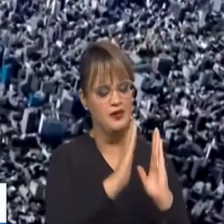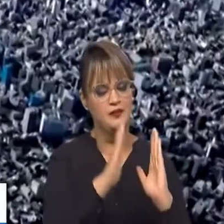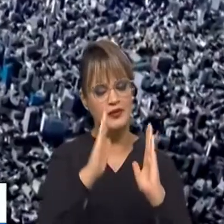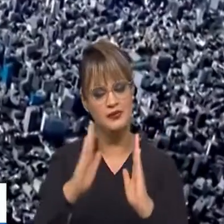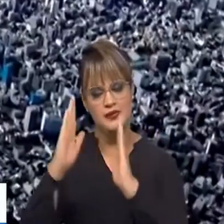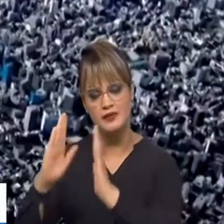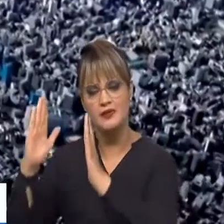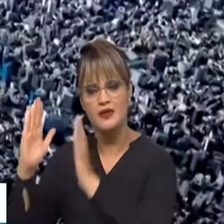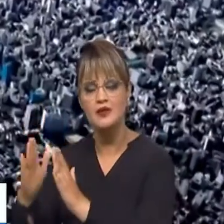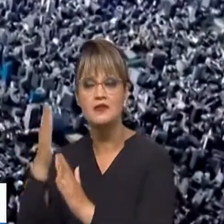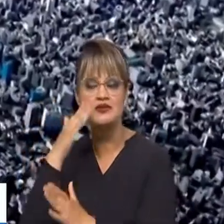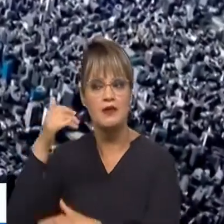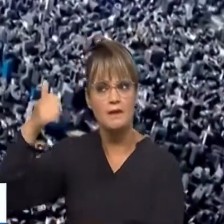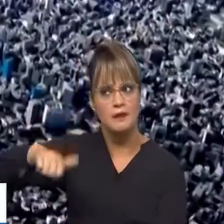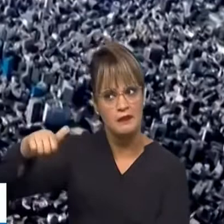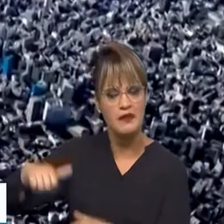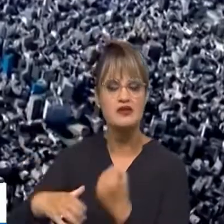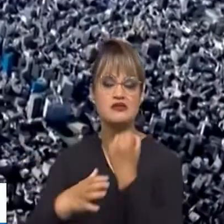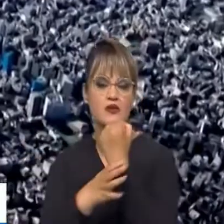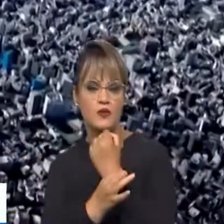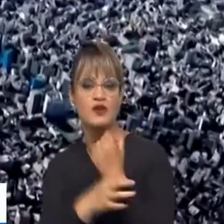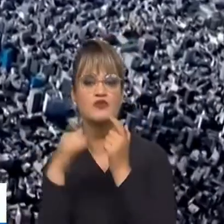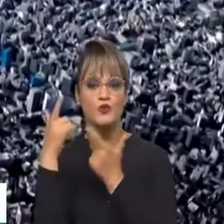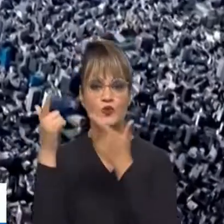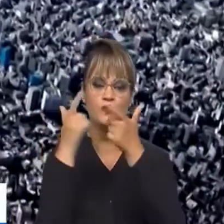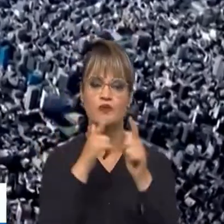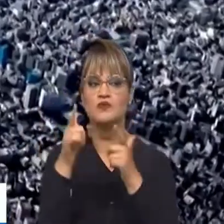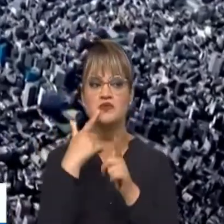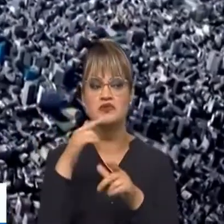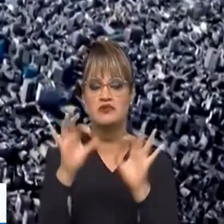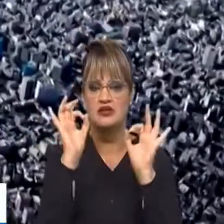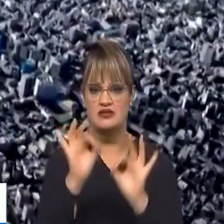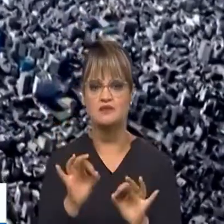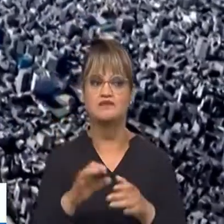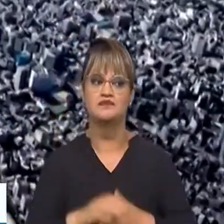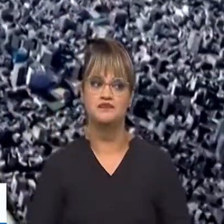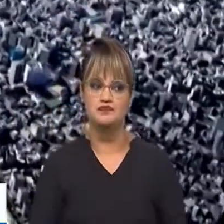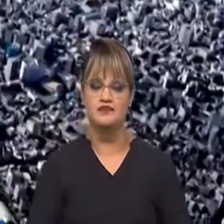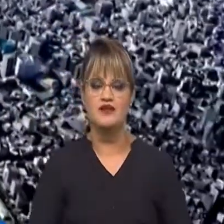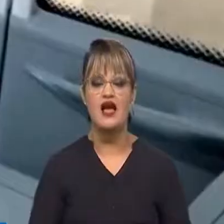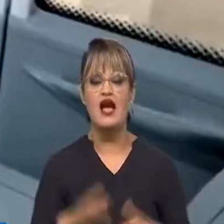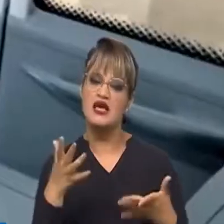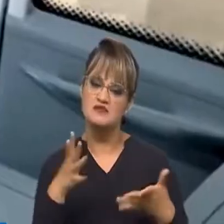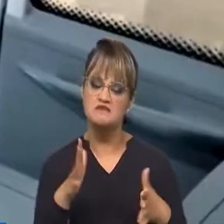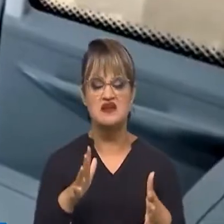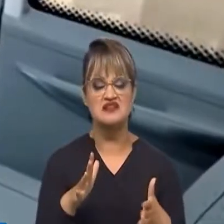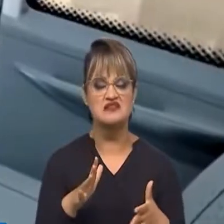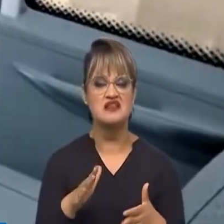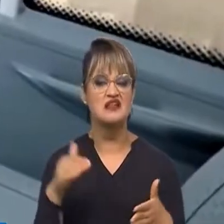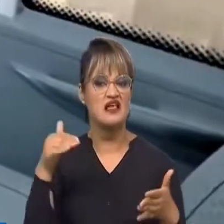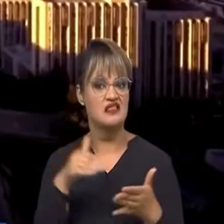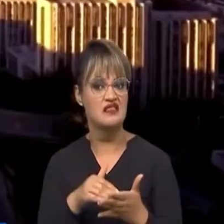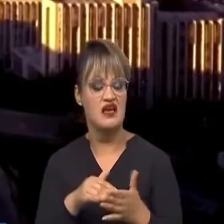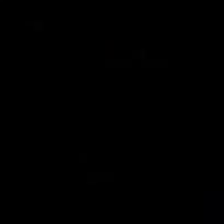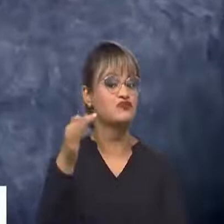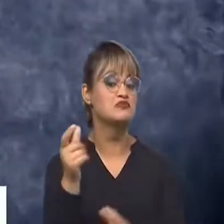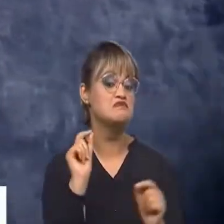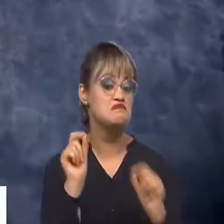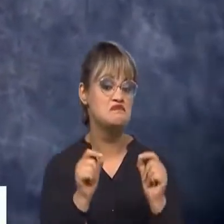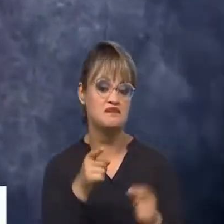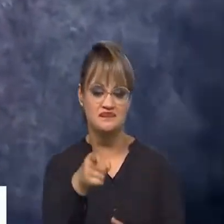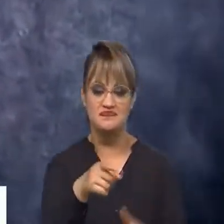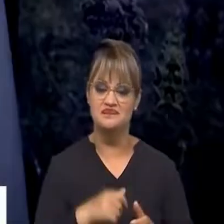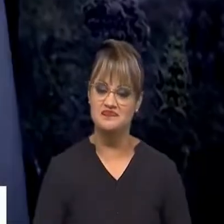4 passageiros, com 1 piloto a bordo. E realmente, se tudo der certo, veja como serão os carros do futuro.